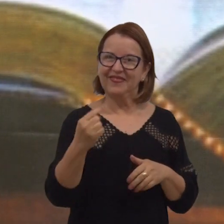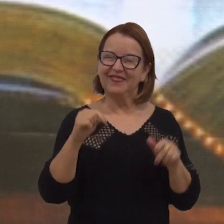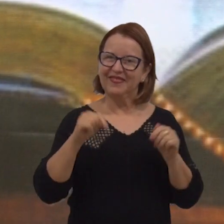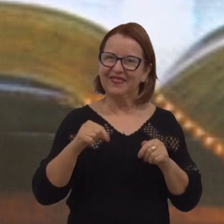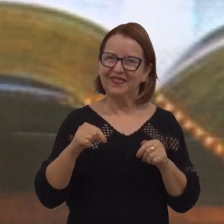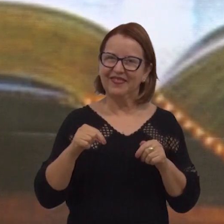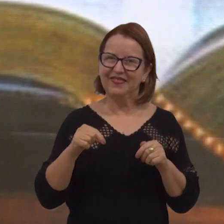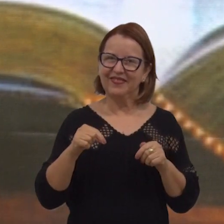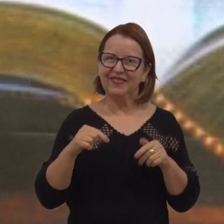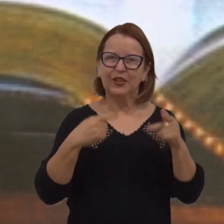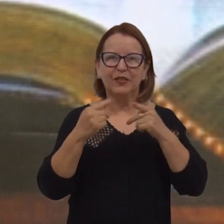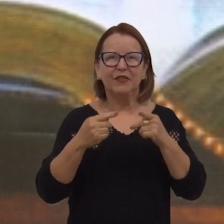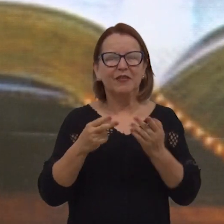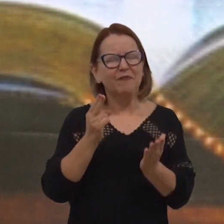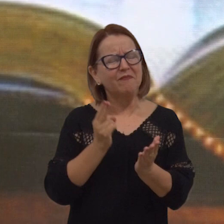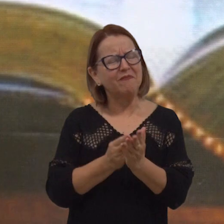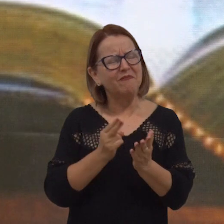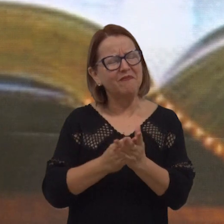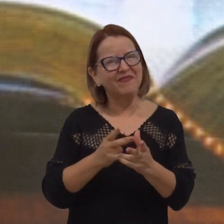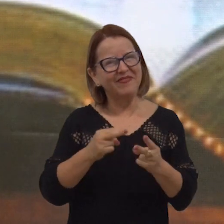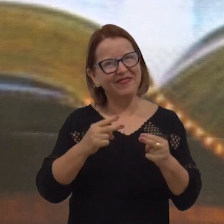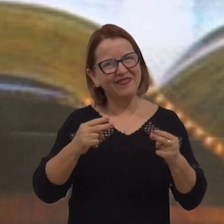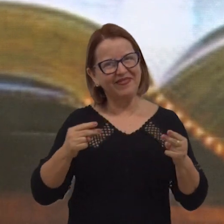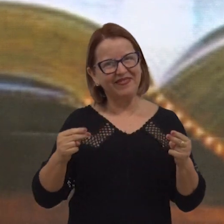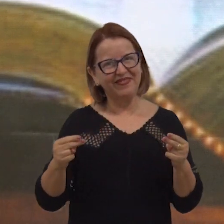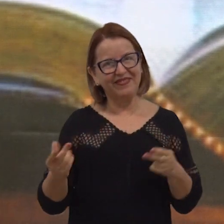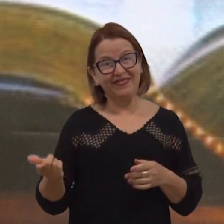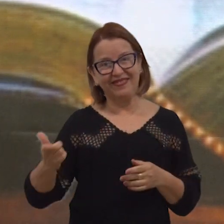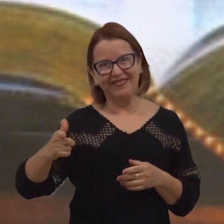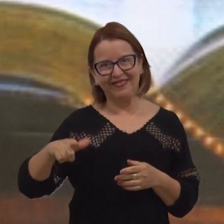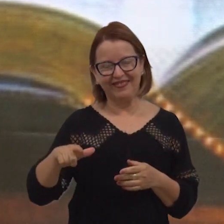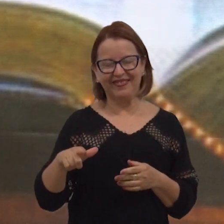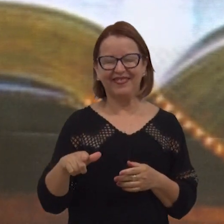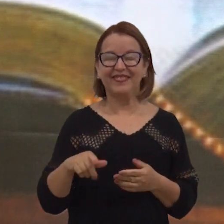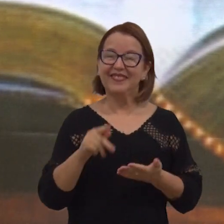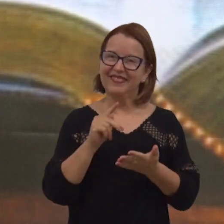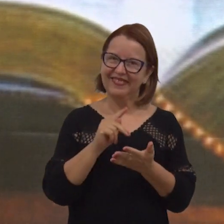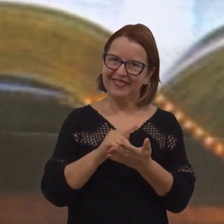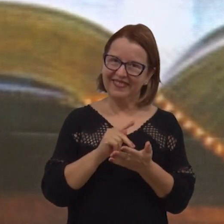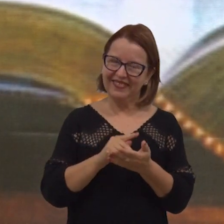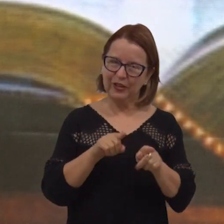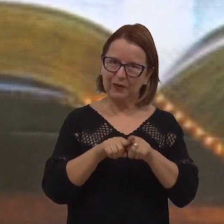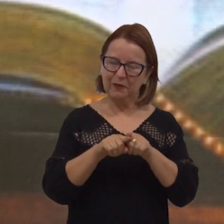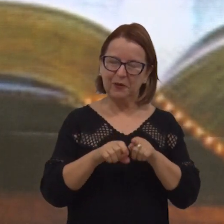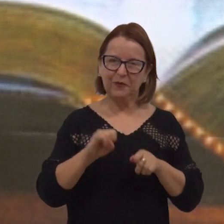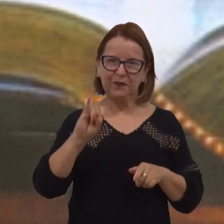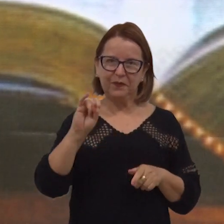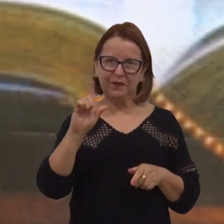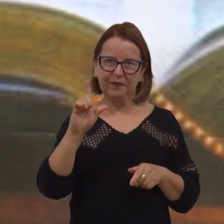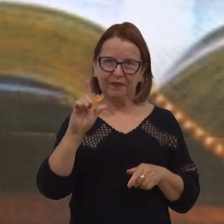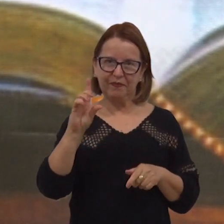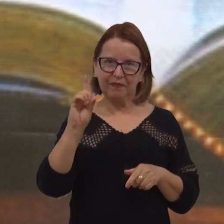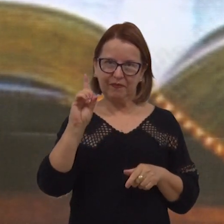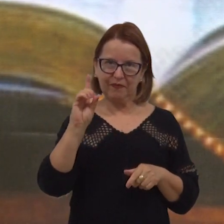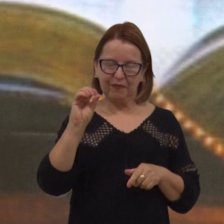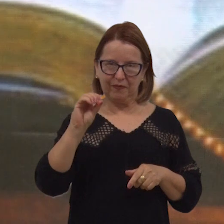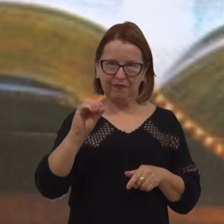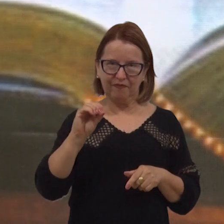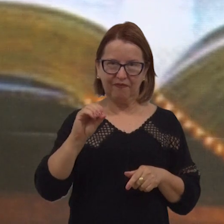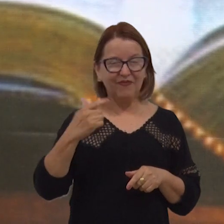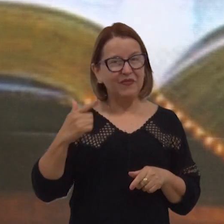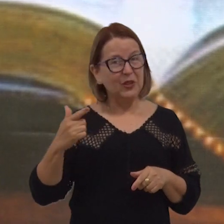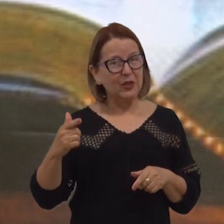para repetir as mesmas coisas. Na verdade, meu irmão Hildo, nós não temos nada